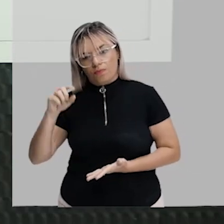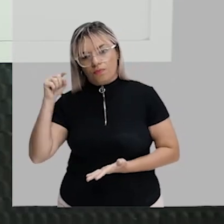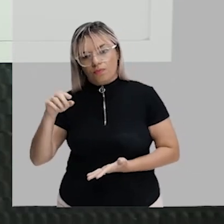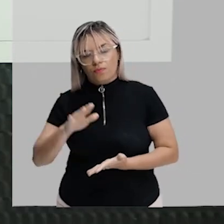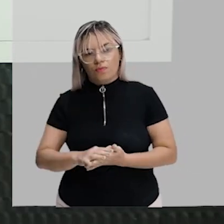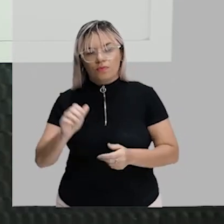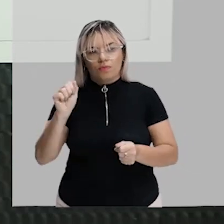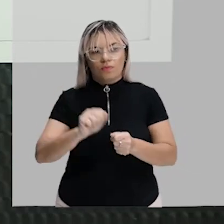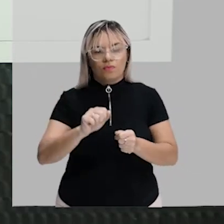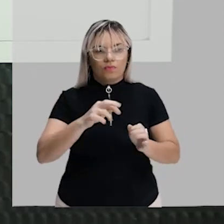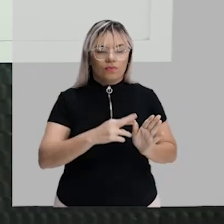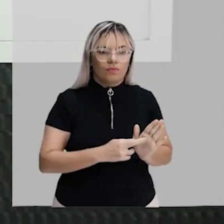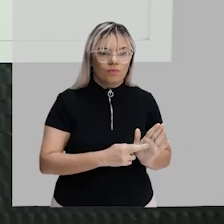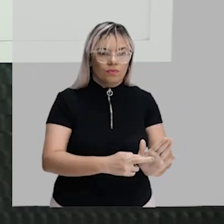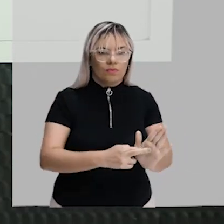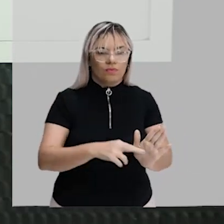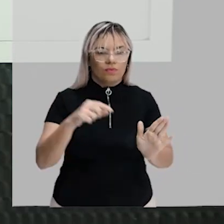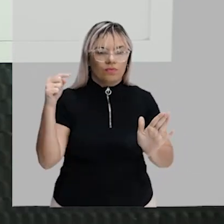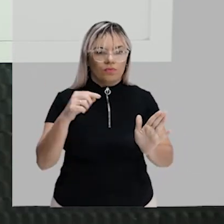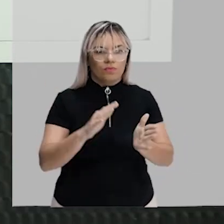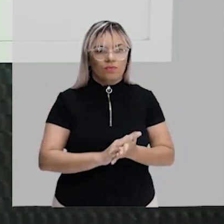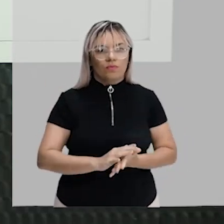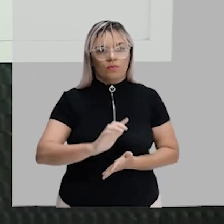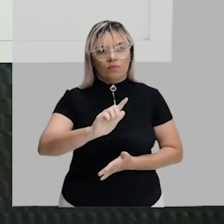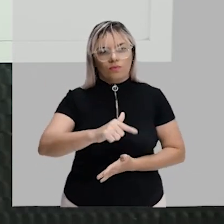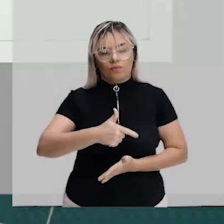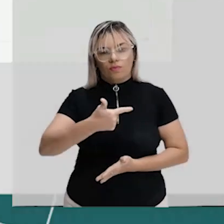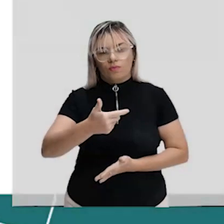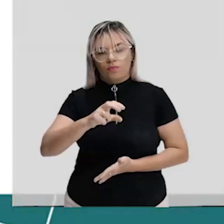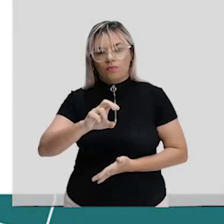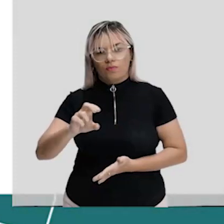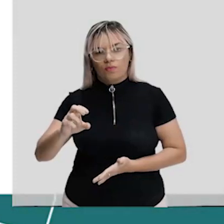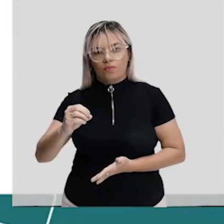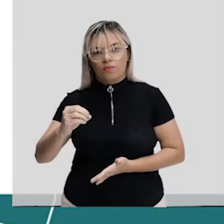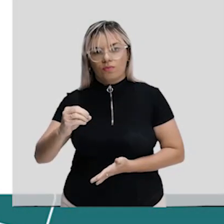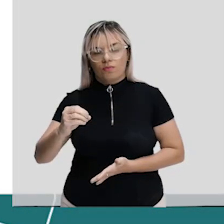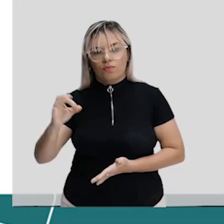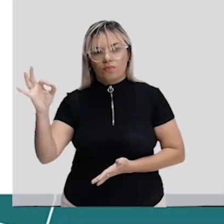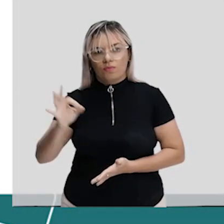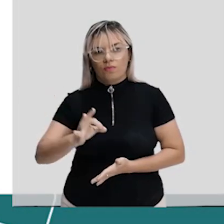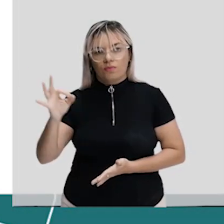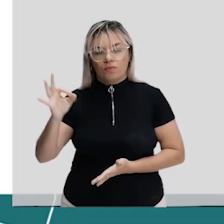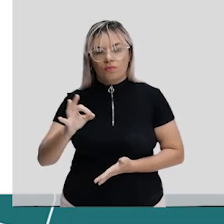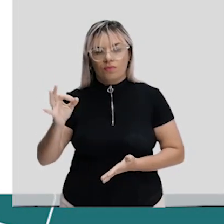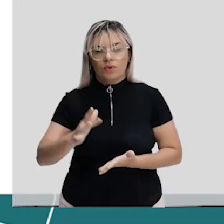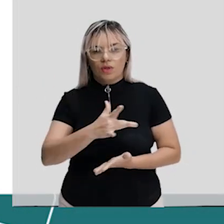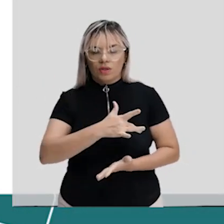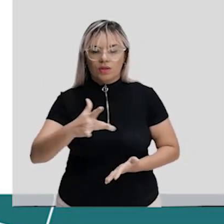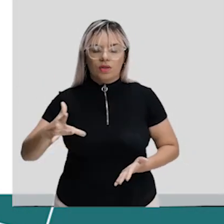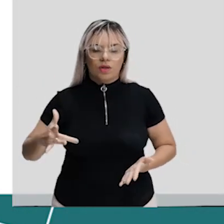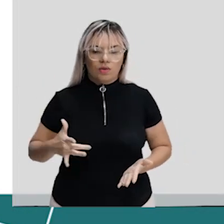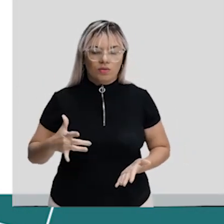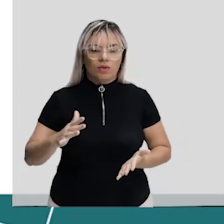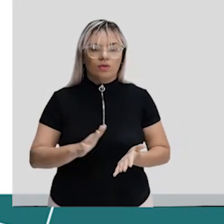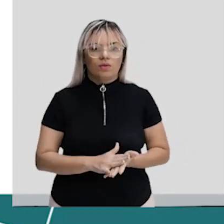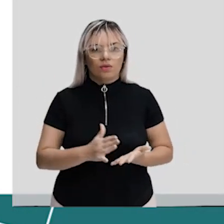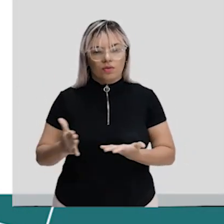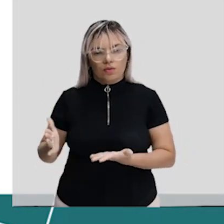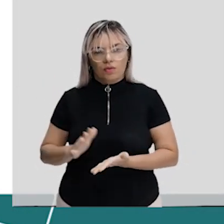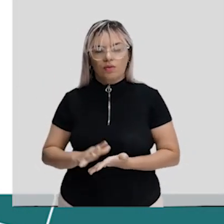fez, representa aí 250% do que é recomendado. Beleza,